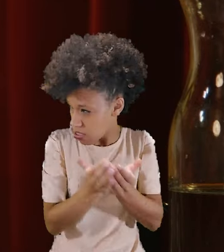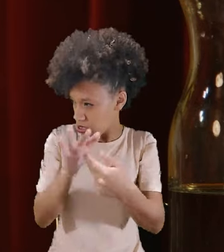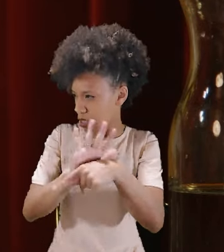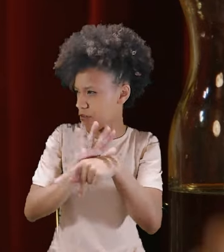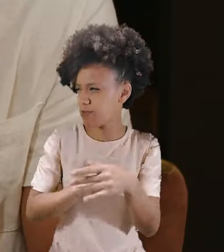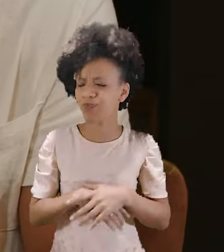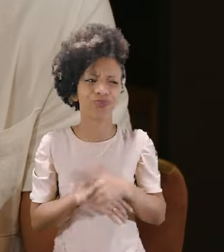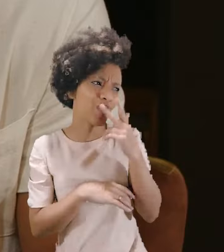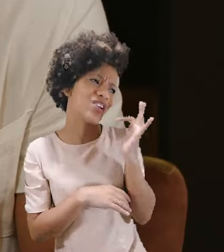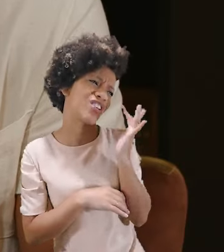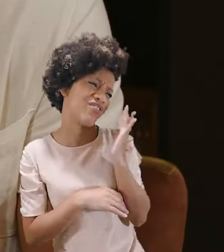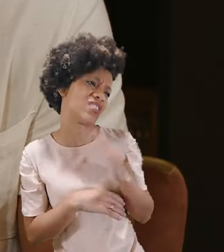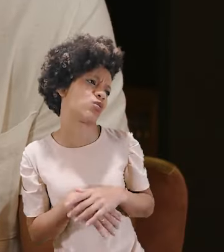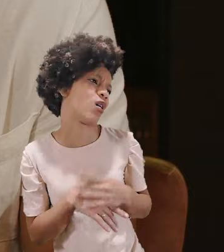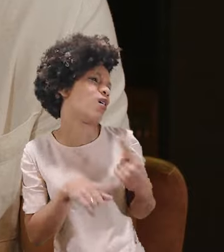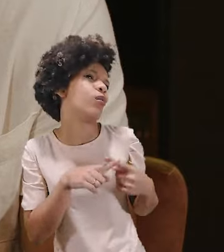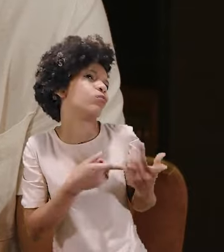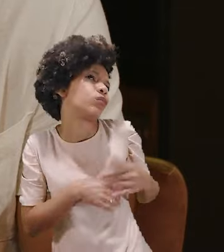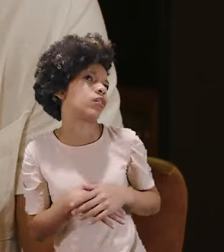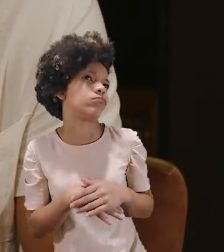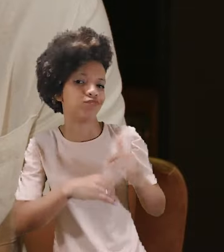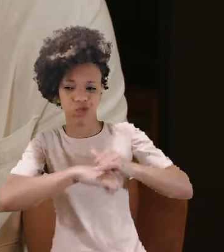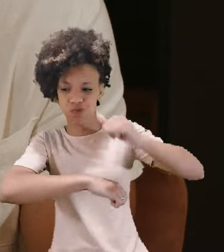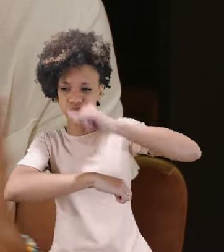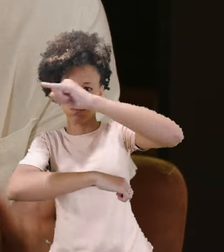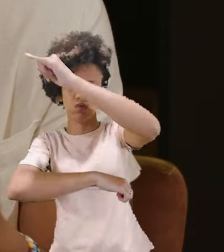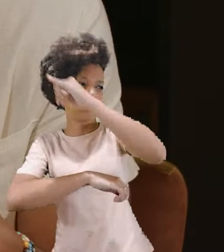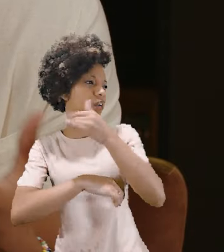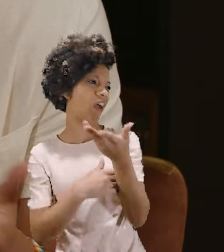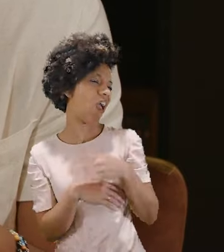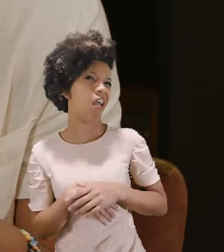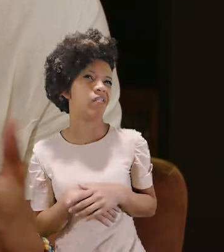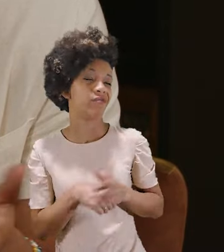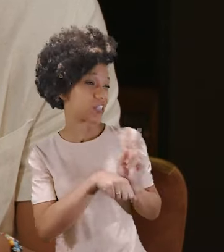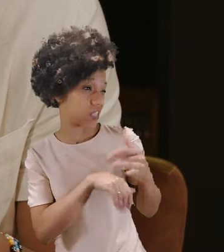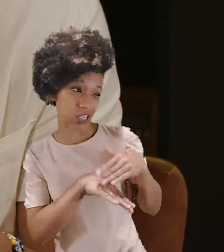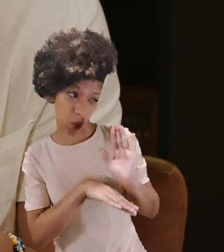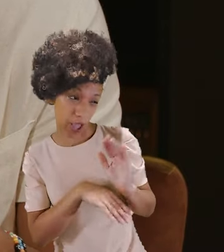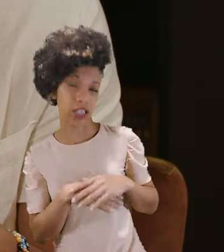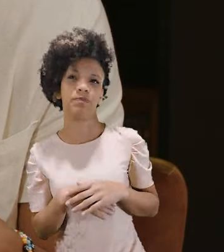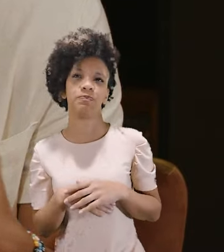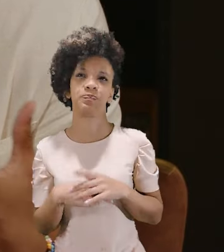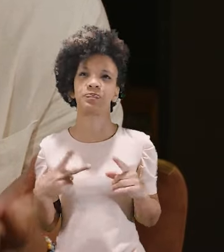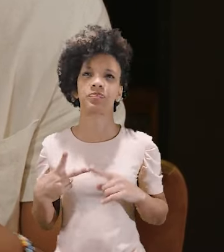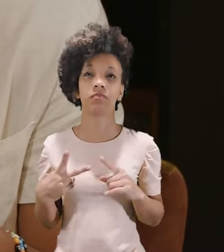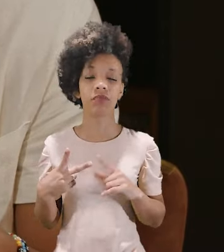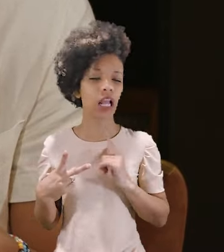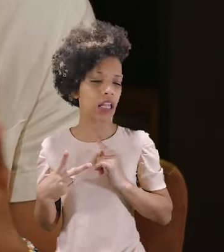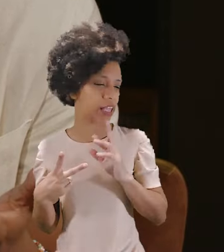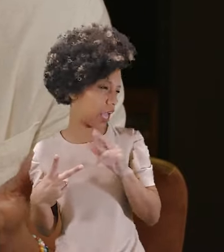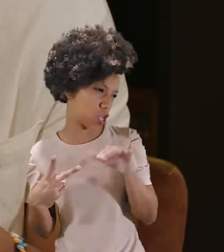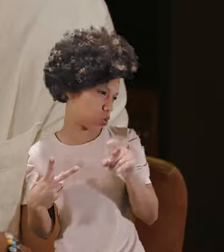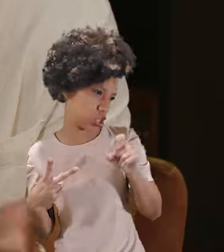é o lugar é mais eu acho que é mais fácil né porque o pessoal avião avião tem muito mas fiscalização não é o